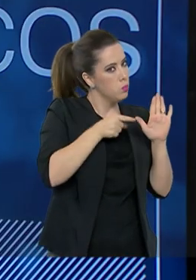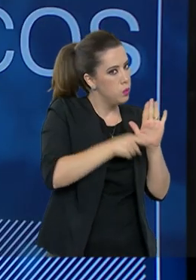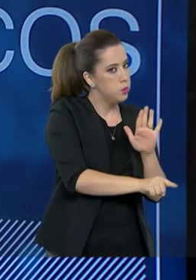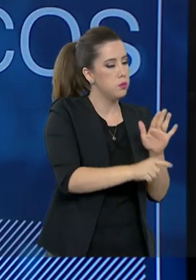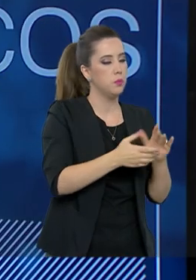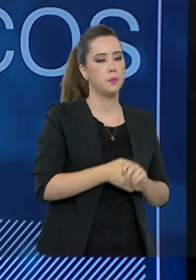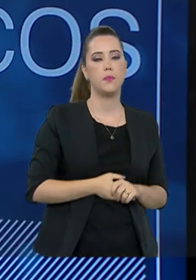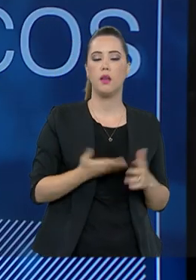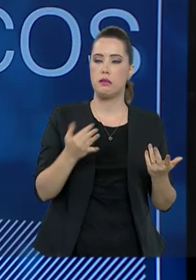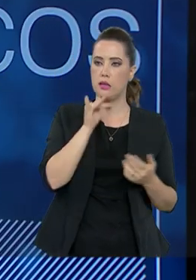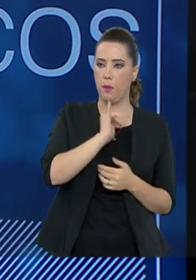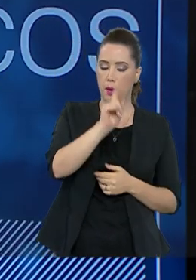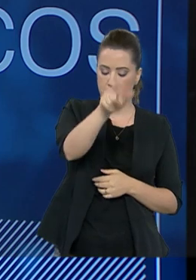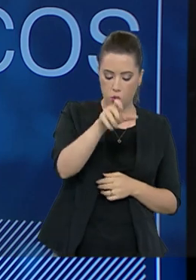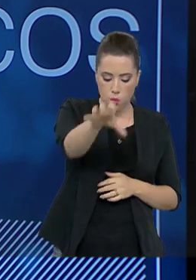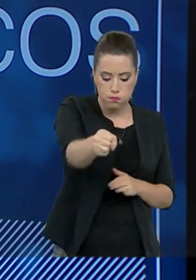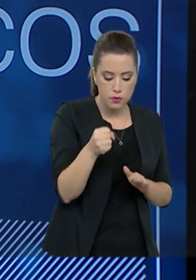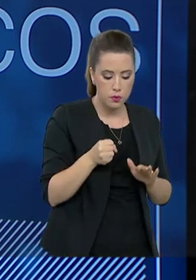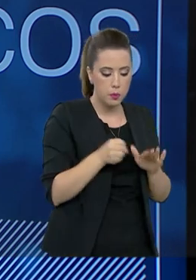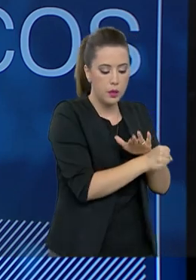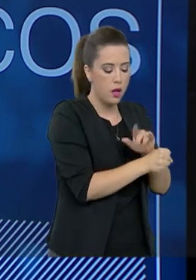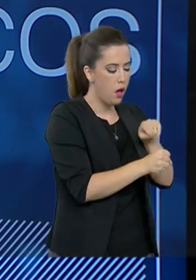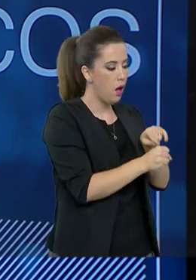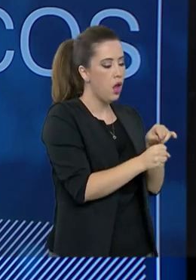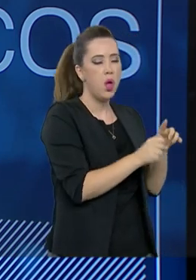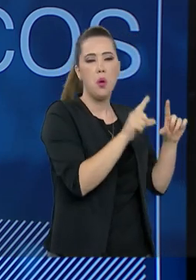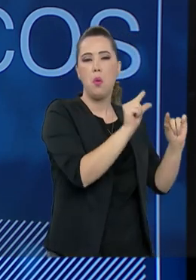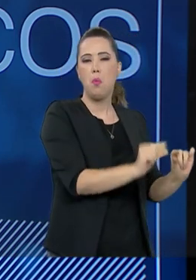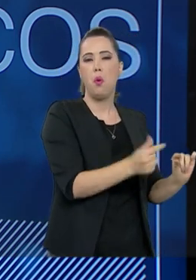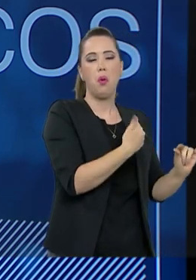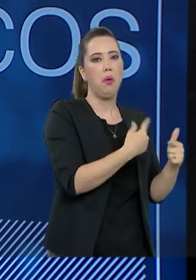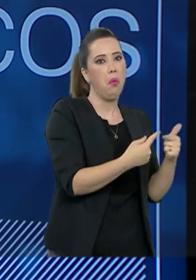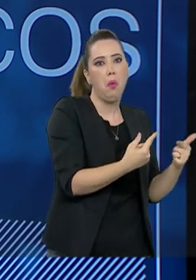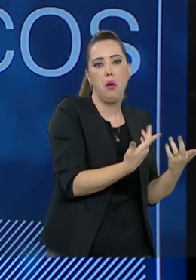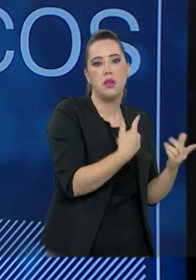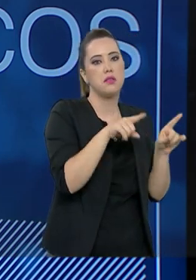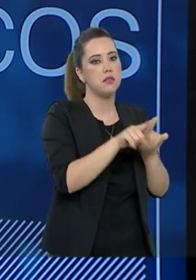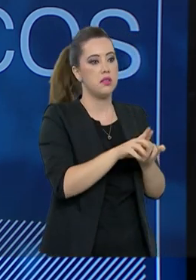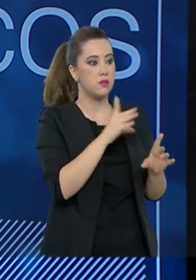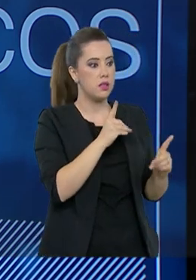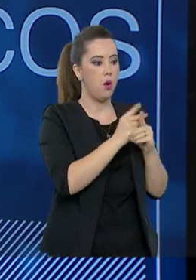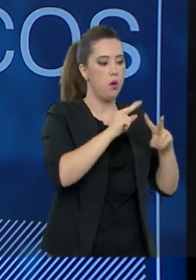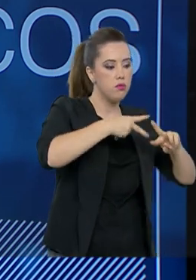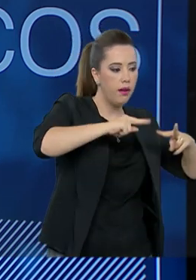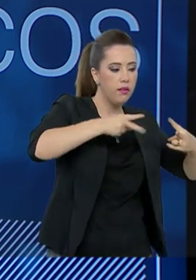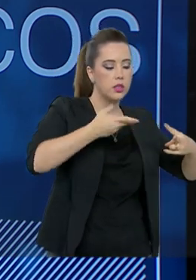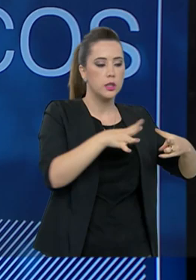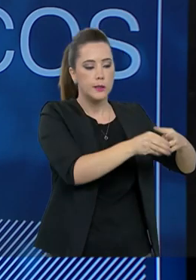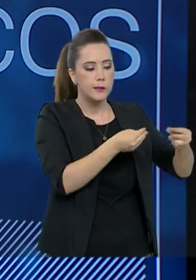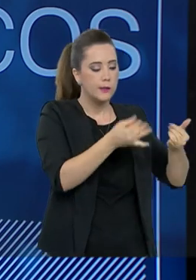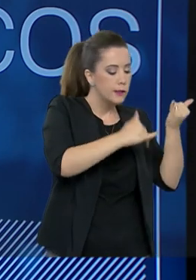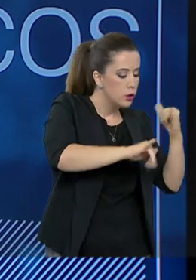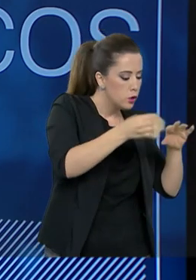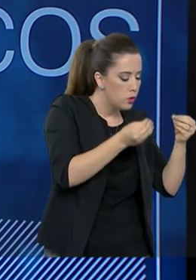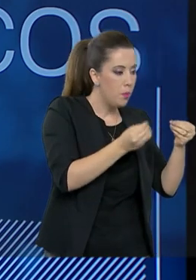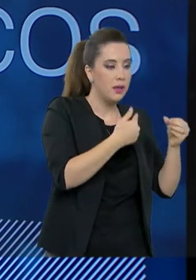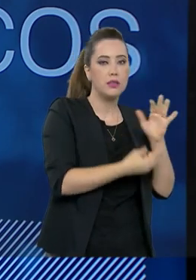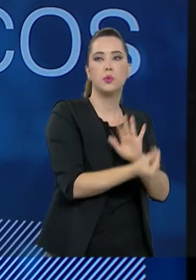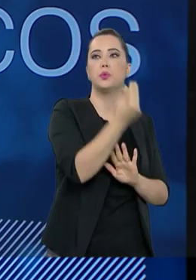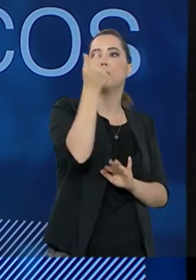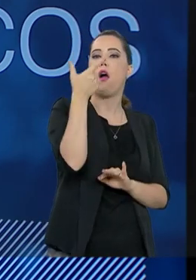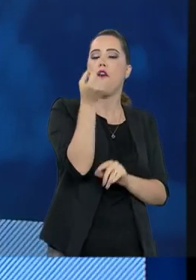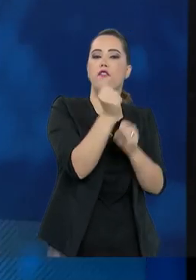considerado de baixo potencial ofensivo, mas no fim você descobre que ela cometeu um estupro há 20 anos atrás, um homicídio, era um serial killer